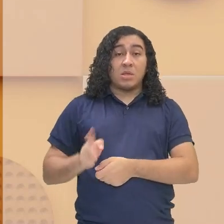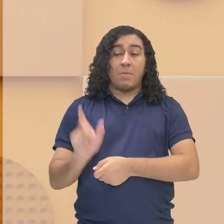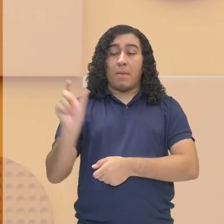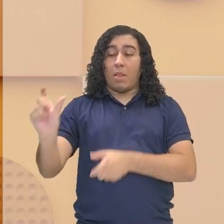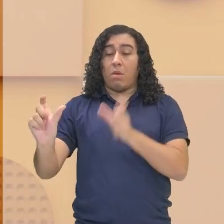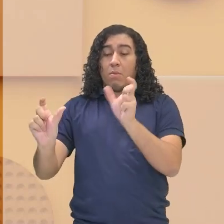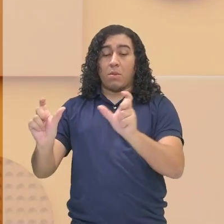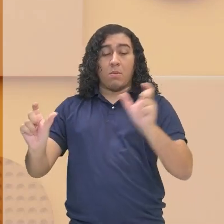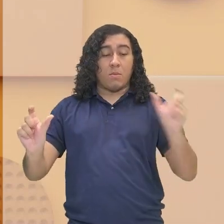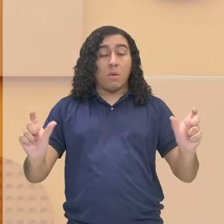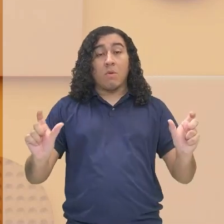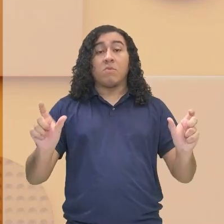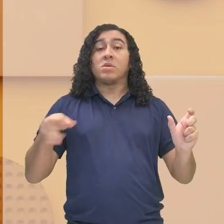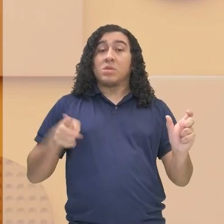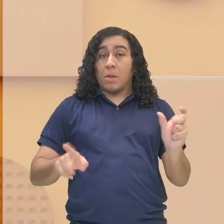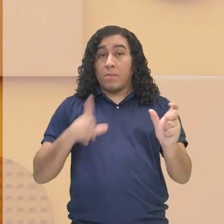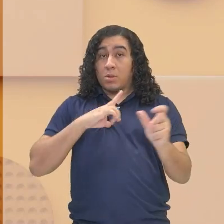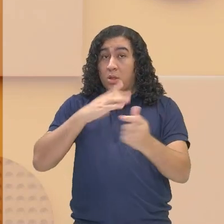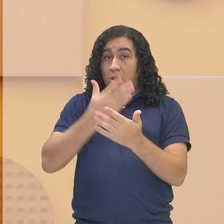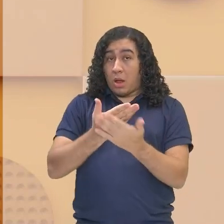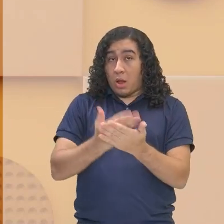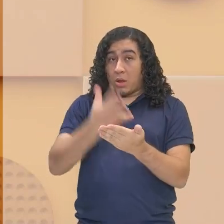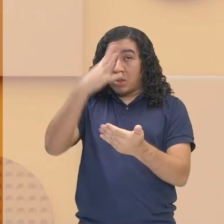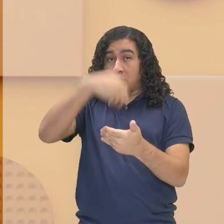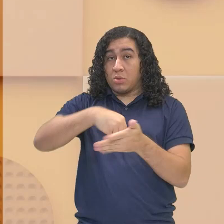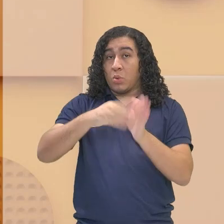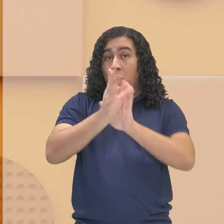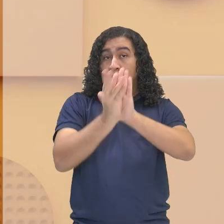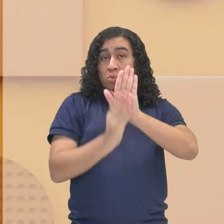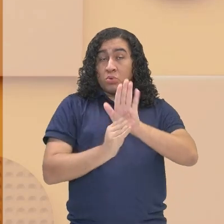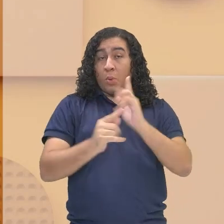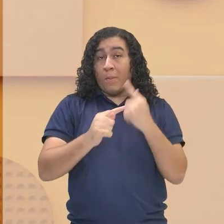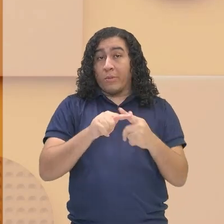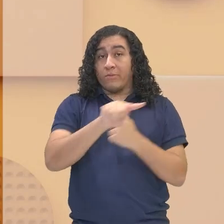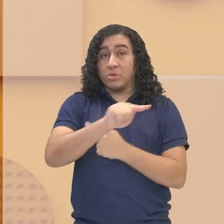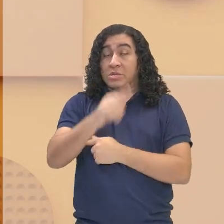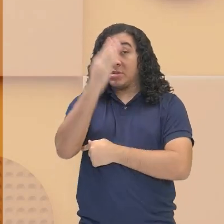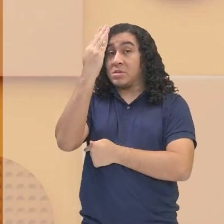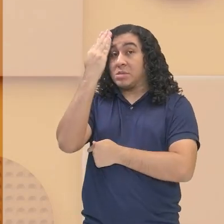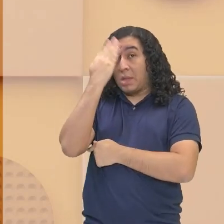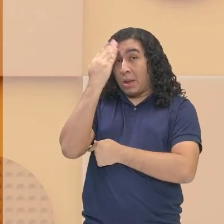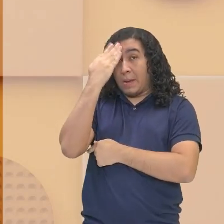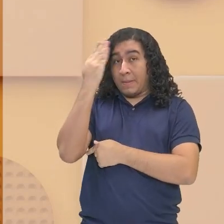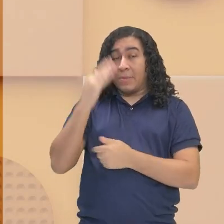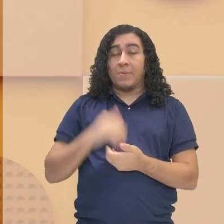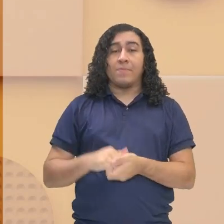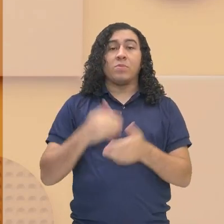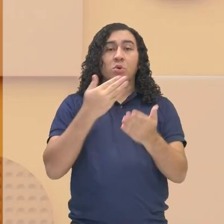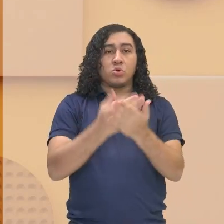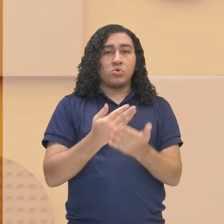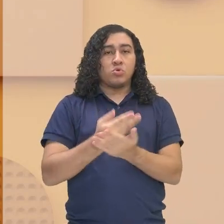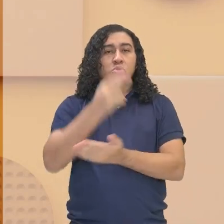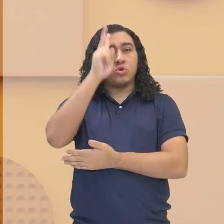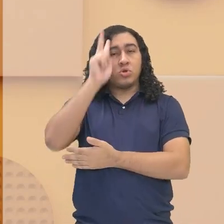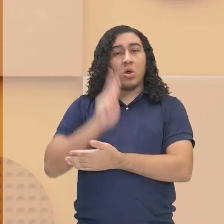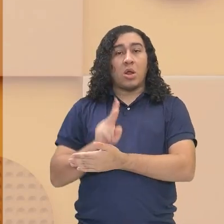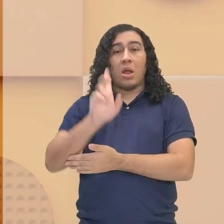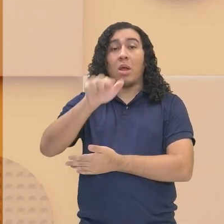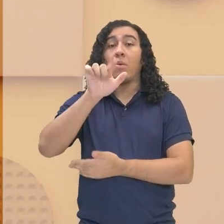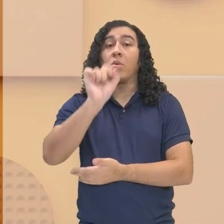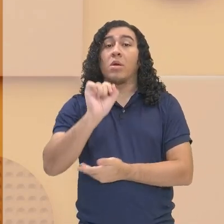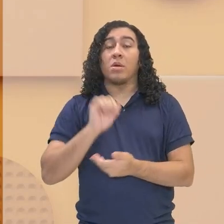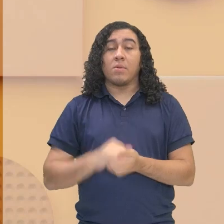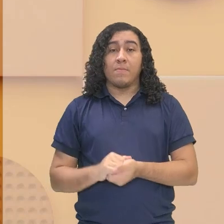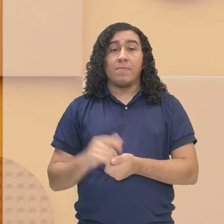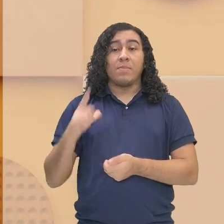conosco nas nossas aulas. Afinal de contas, você sabe muito bem que o estudo da história é justamente o quê? Olhar